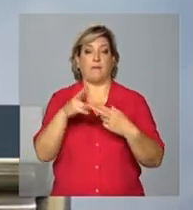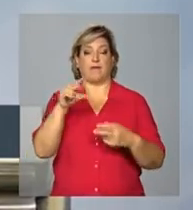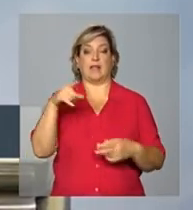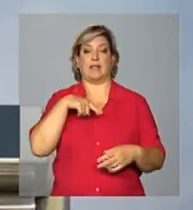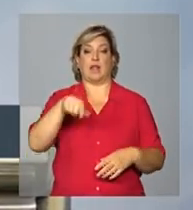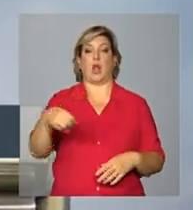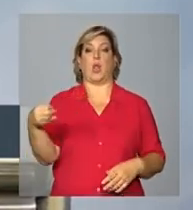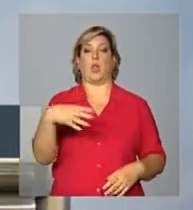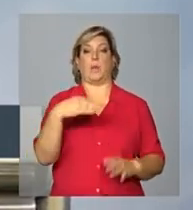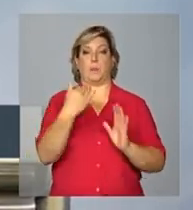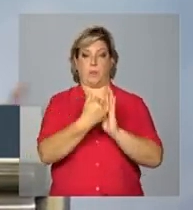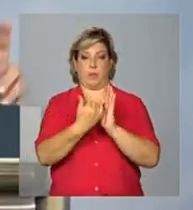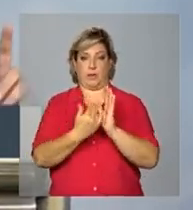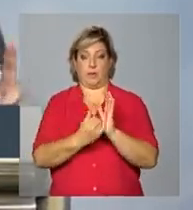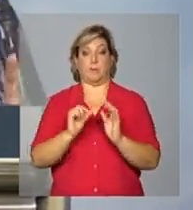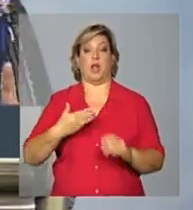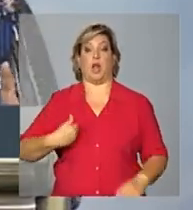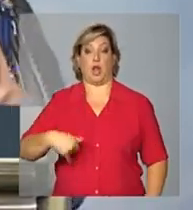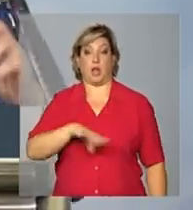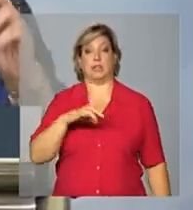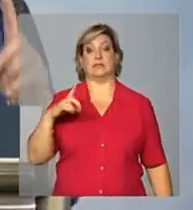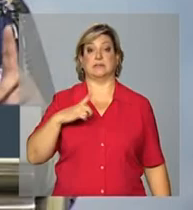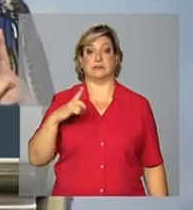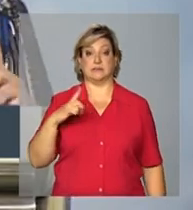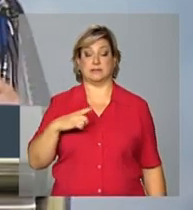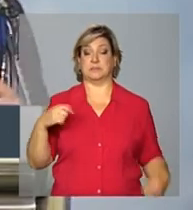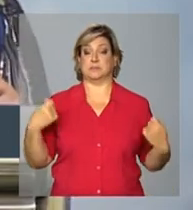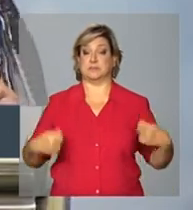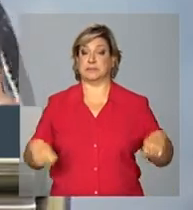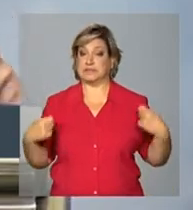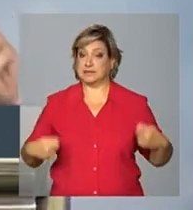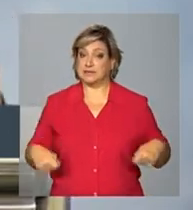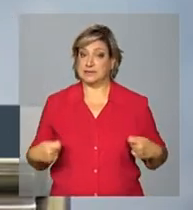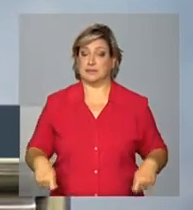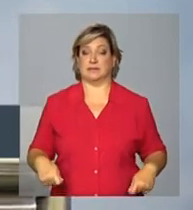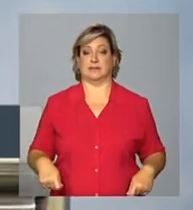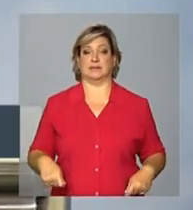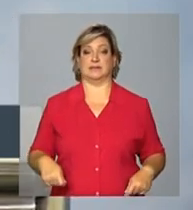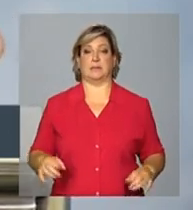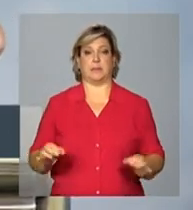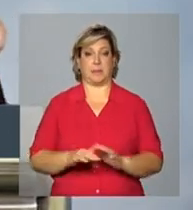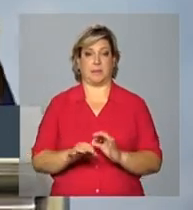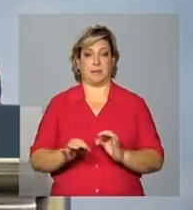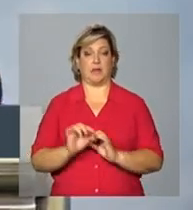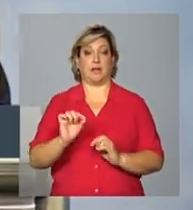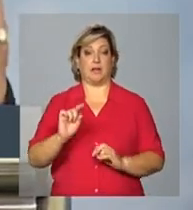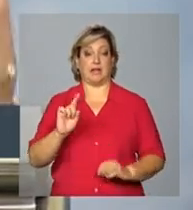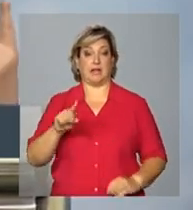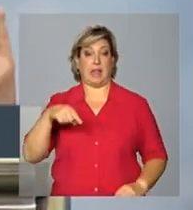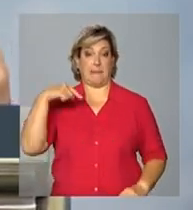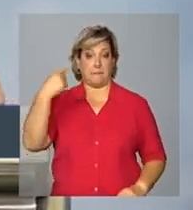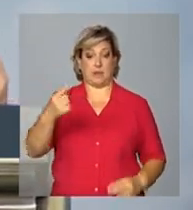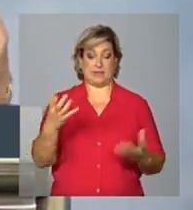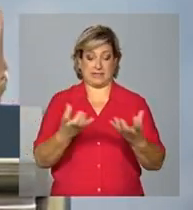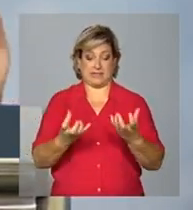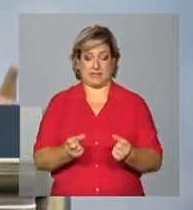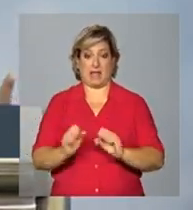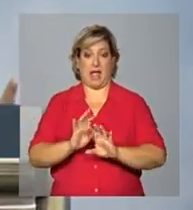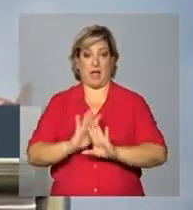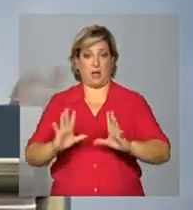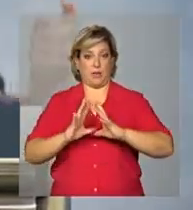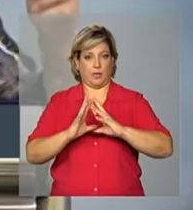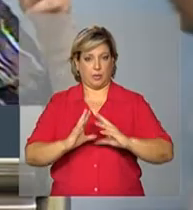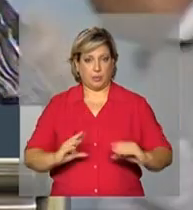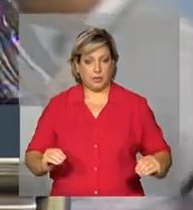nesse programa. Nós temos de nos preparar para, depois que a seca passar,